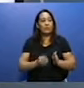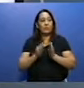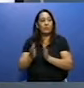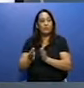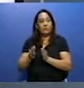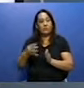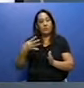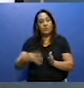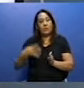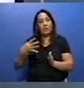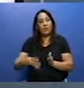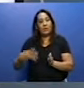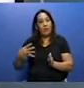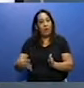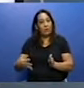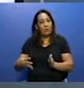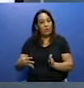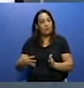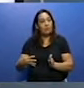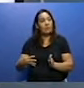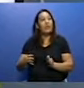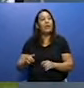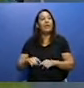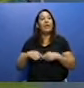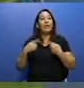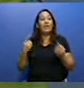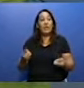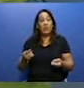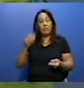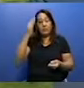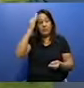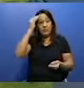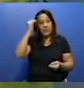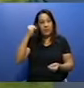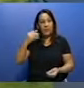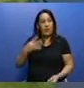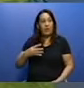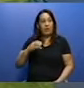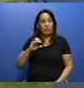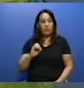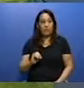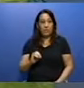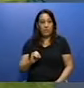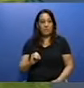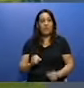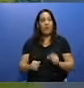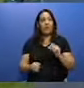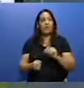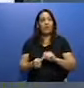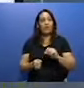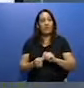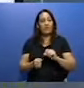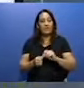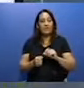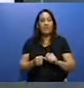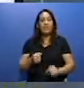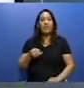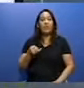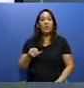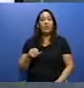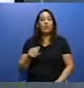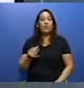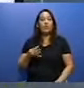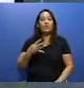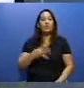4 em 4. Assim, para saber qual é o 20º emoji, basta ir contando